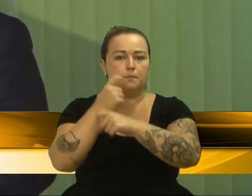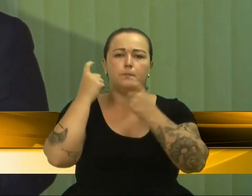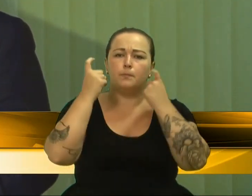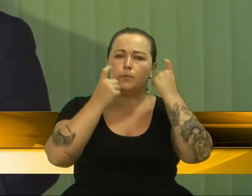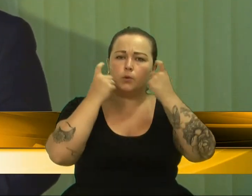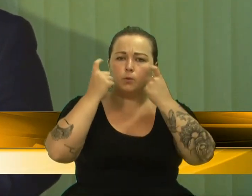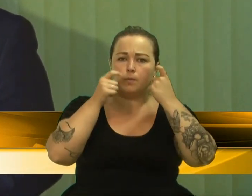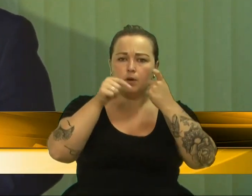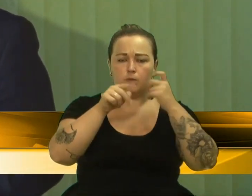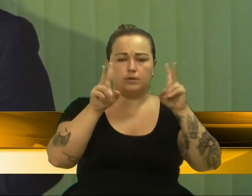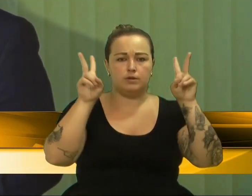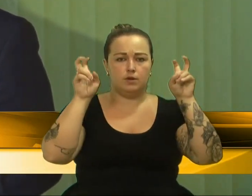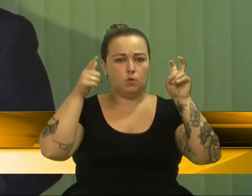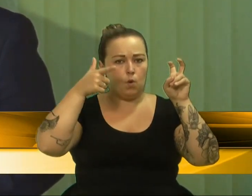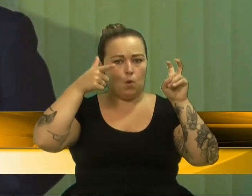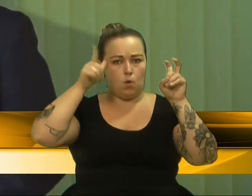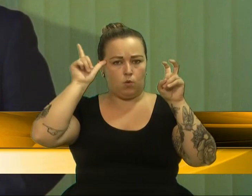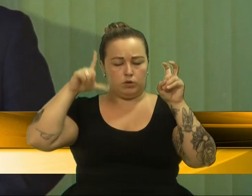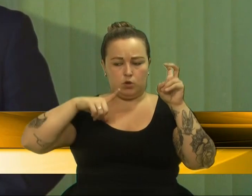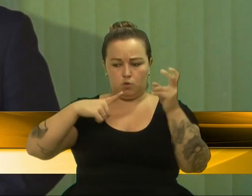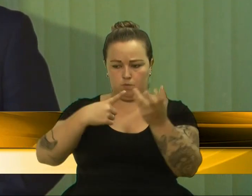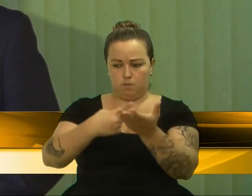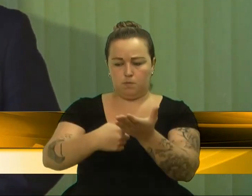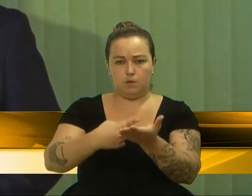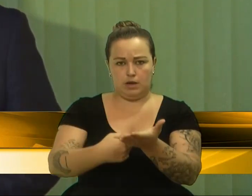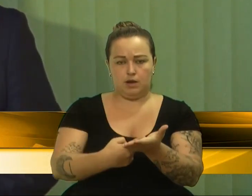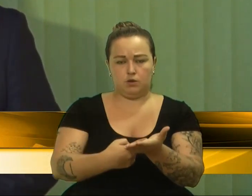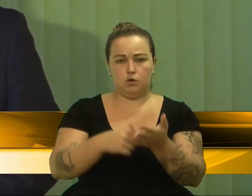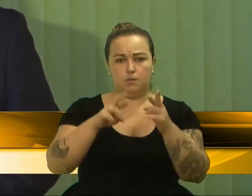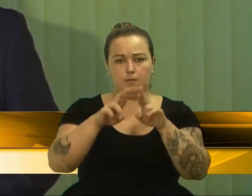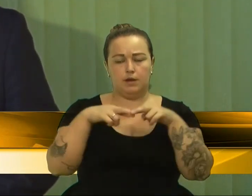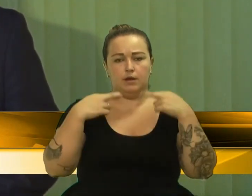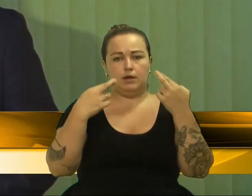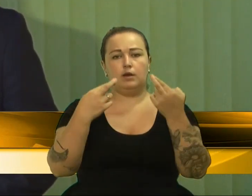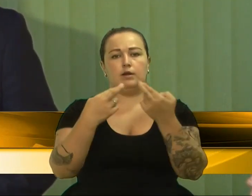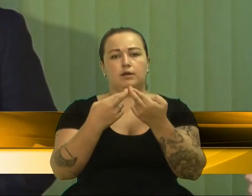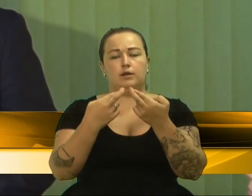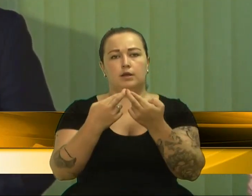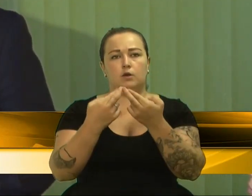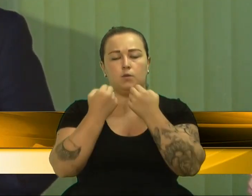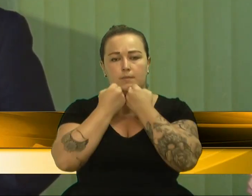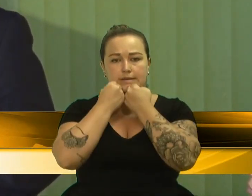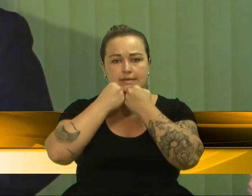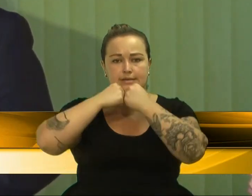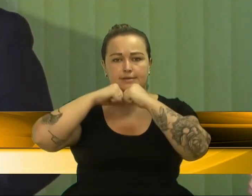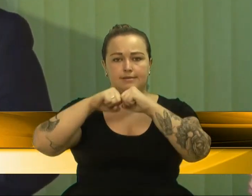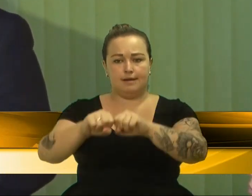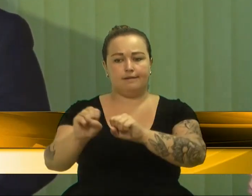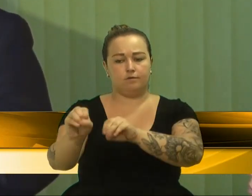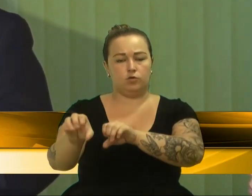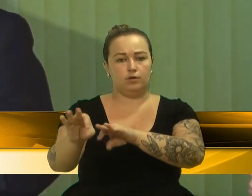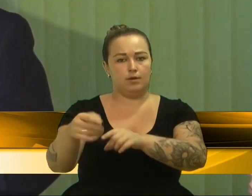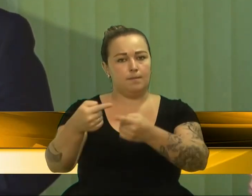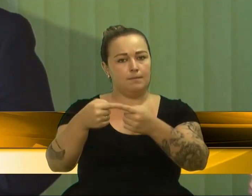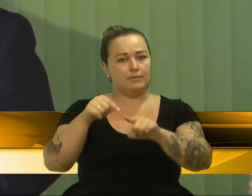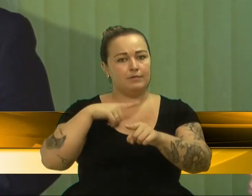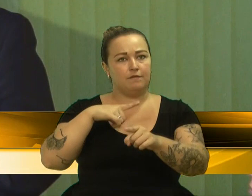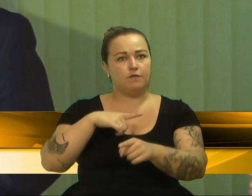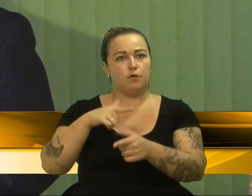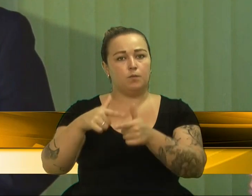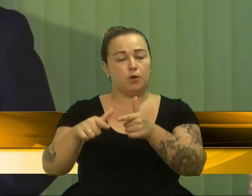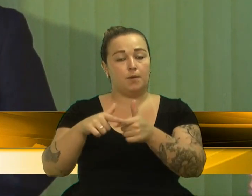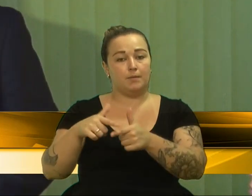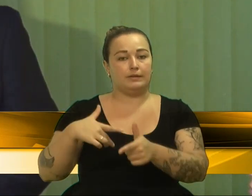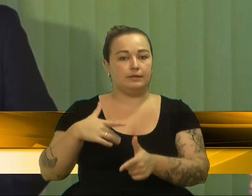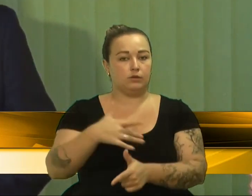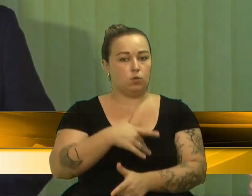demanda. Ontem, eu havia agendado, inclusive, uma reunião com a secretária de Educação, mas eu tive problemas de saúde ontem à tarde e